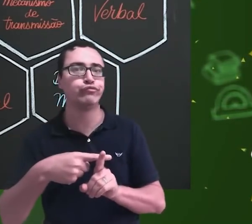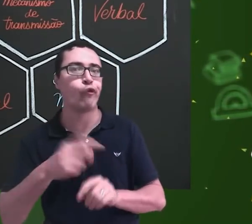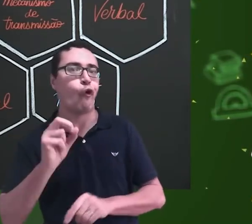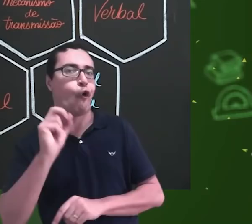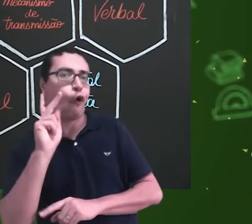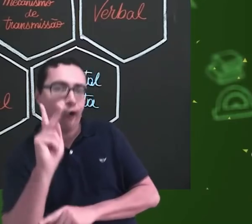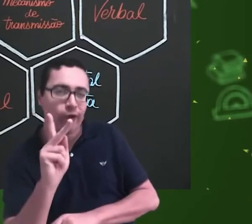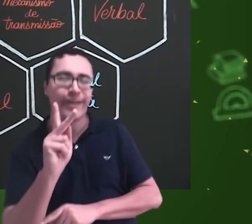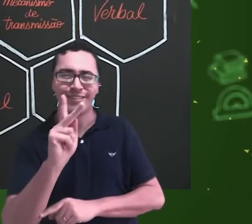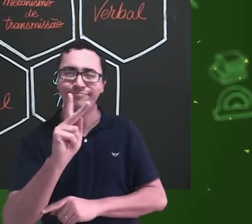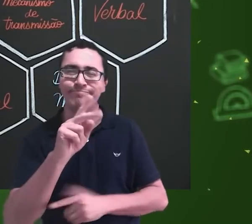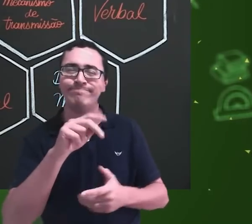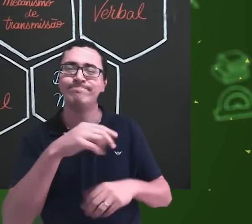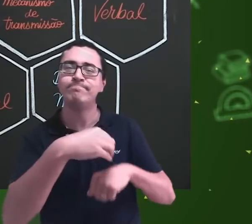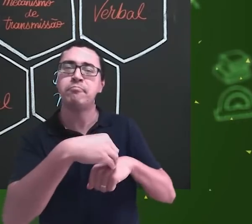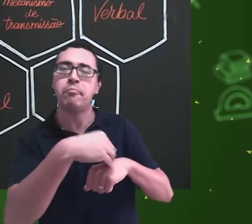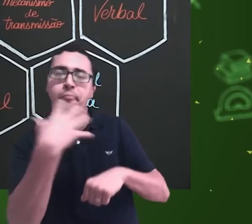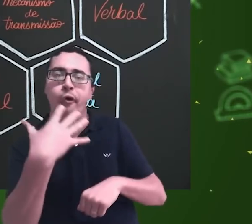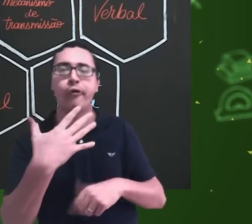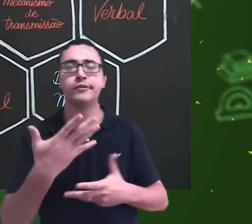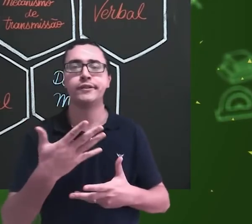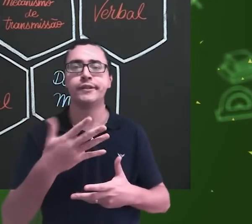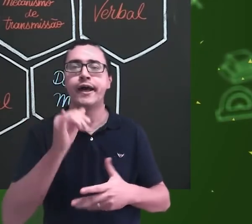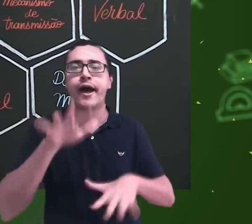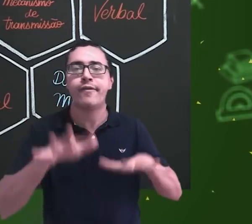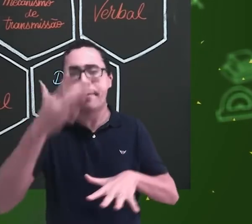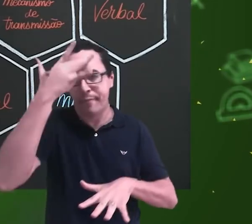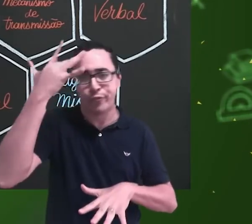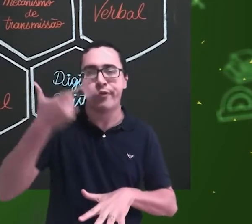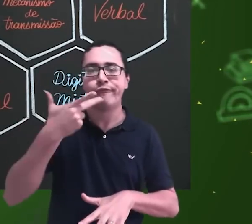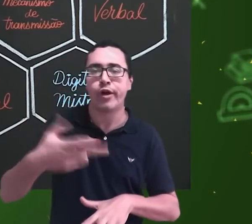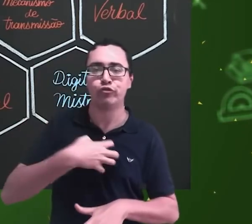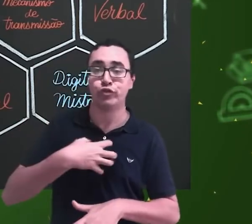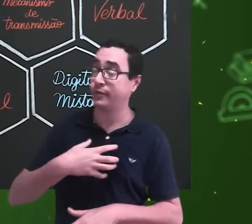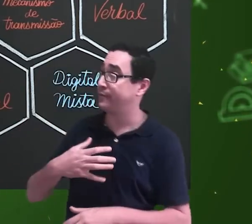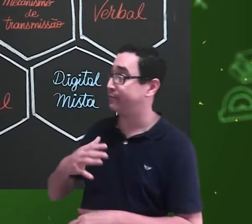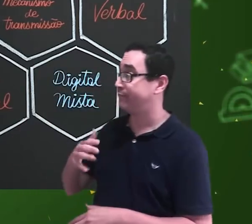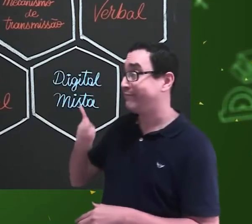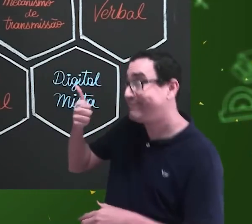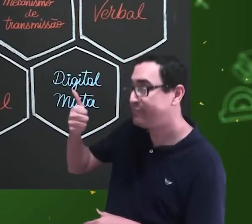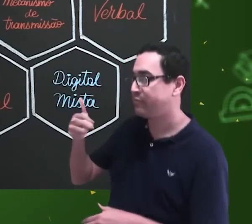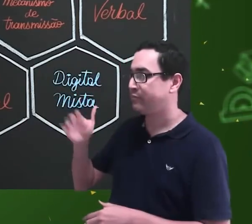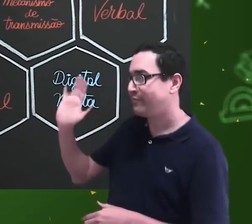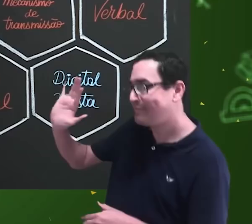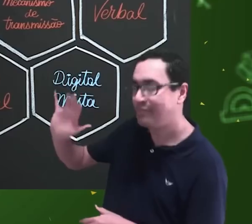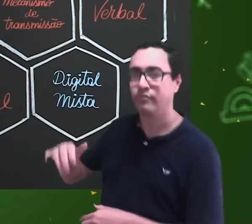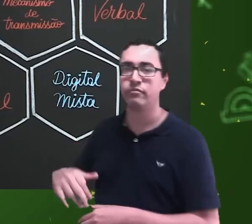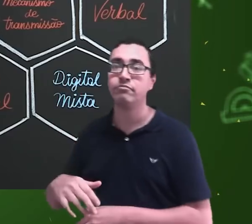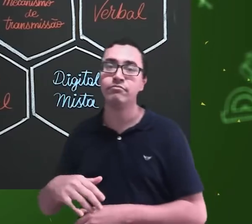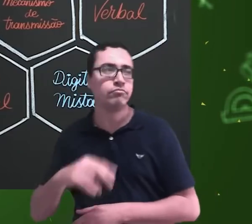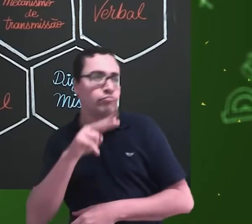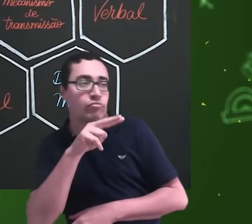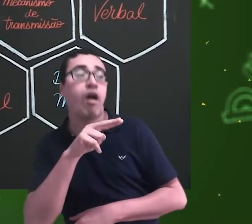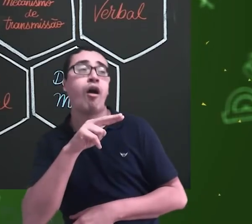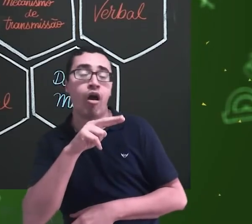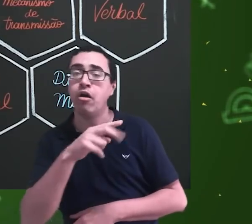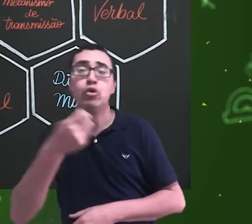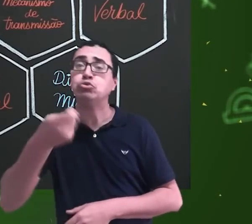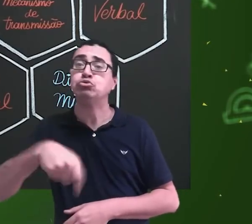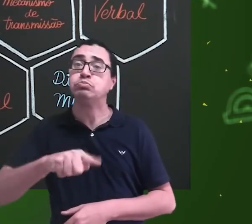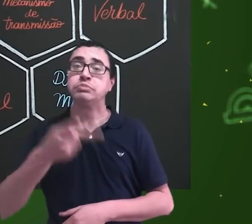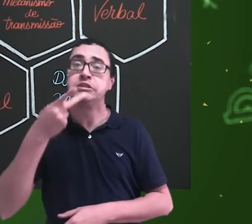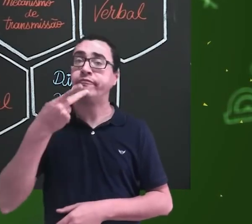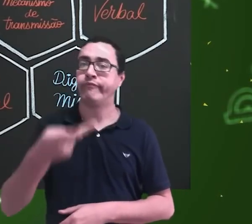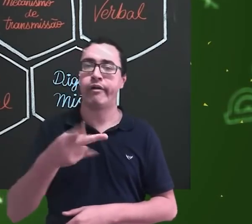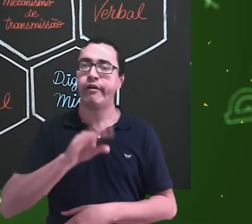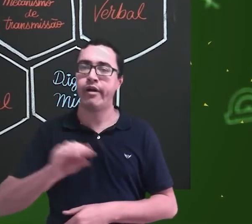está sinalizando para você só mesmo um aceno. Às vezes alguém responde a um aceno para você assim, assim. Você não precisa falar para se comunicar. Então